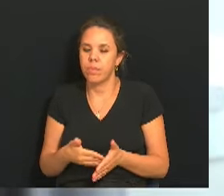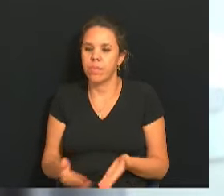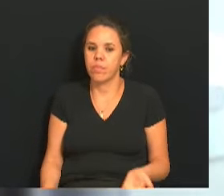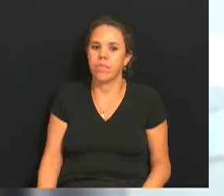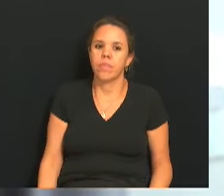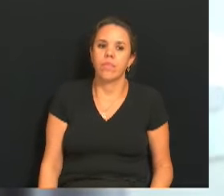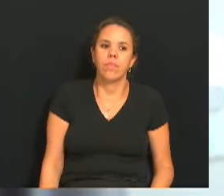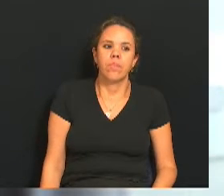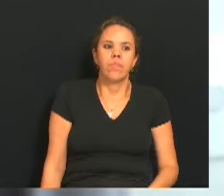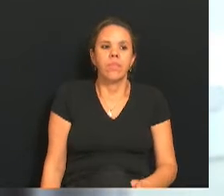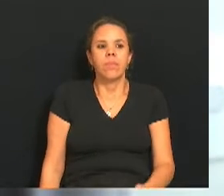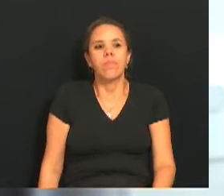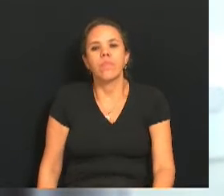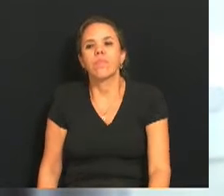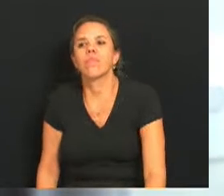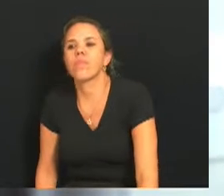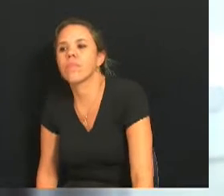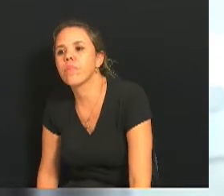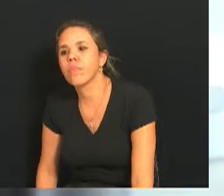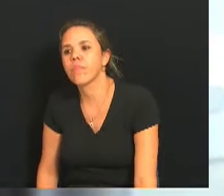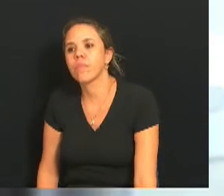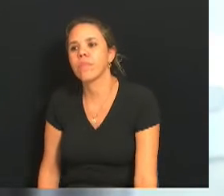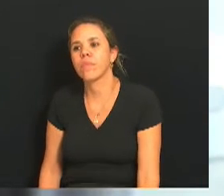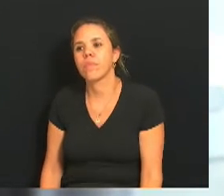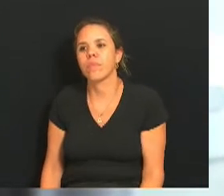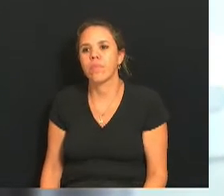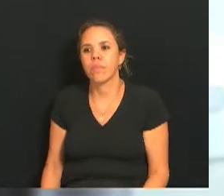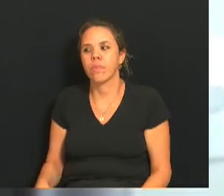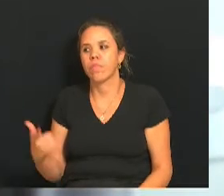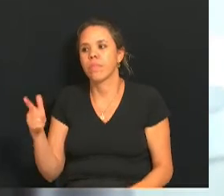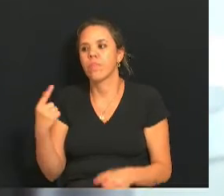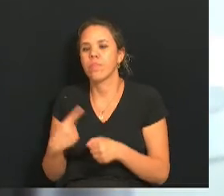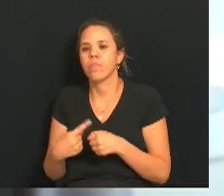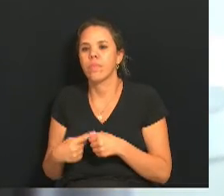no Conselho. Quando nós olhamos para outros municípios,